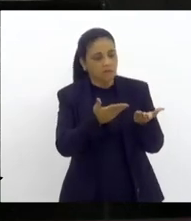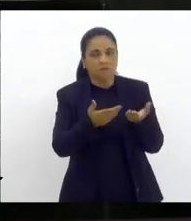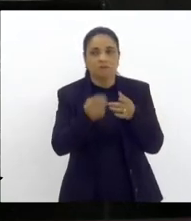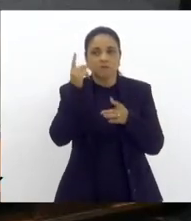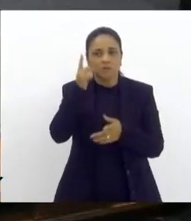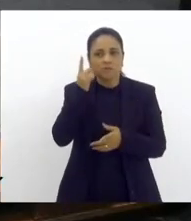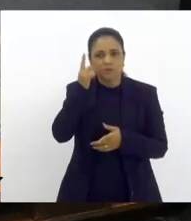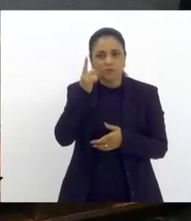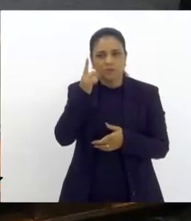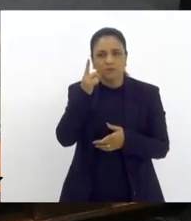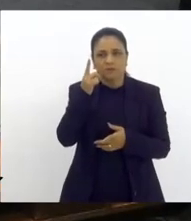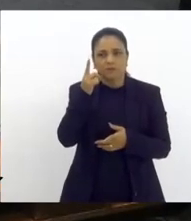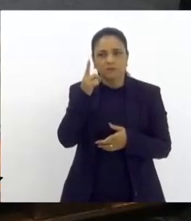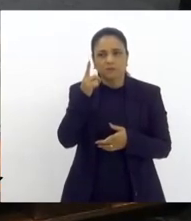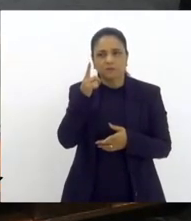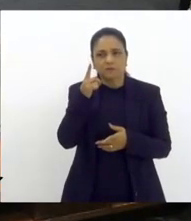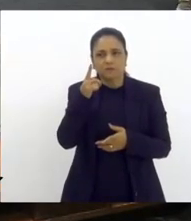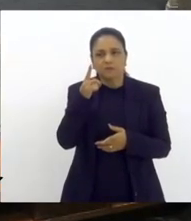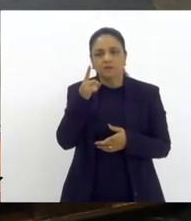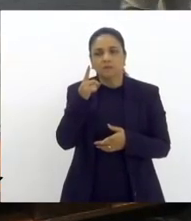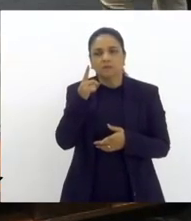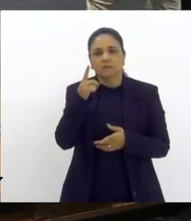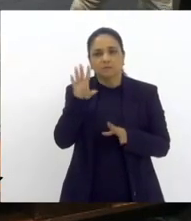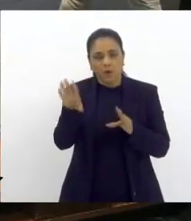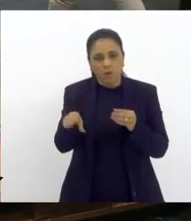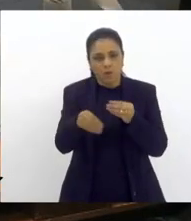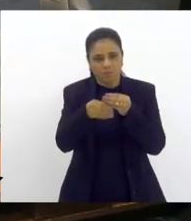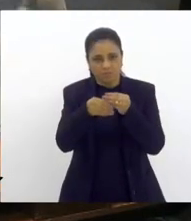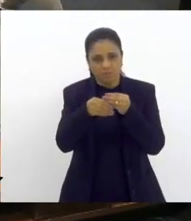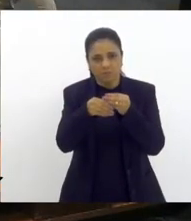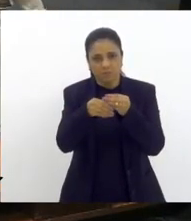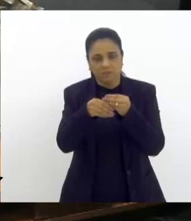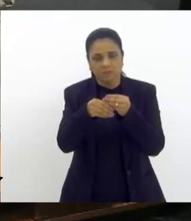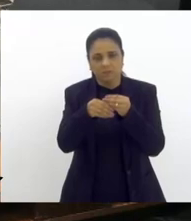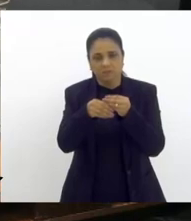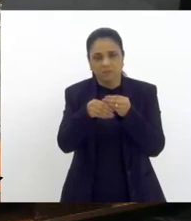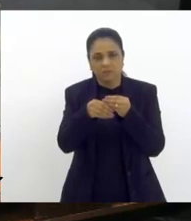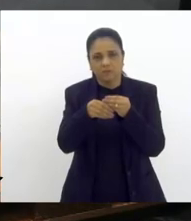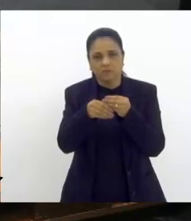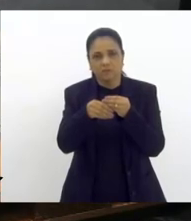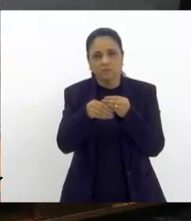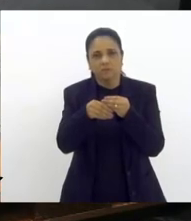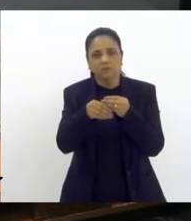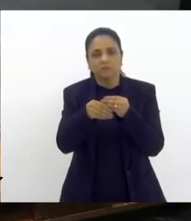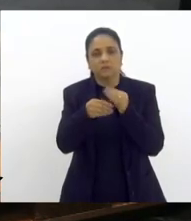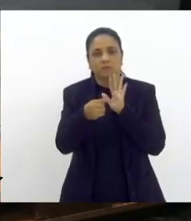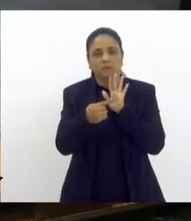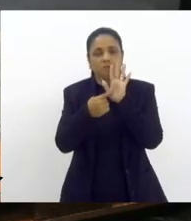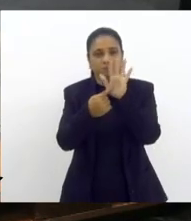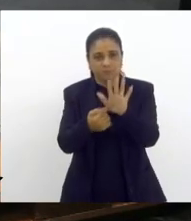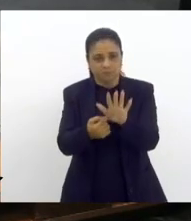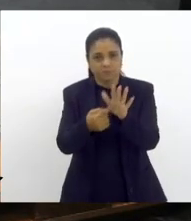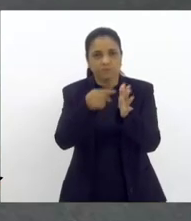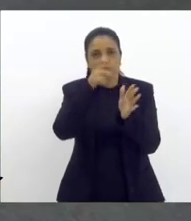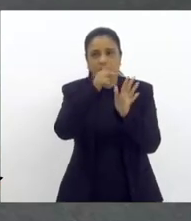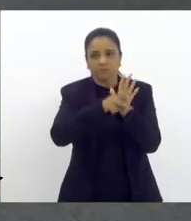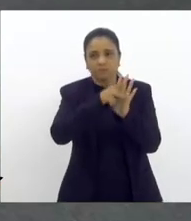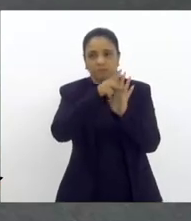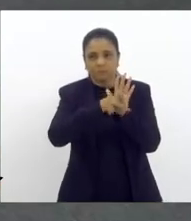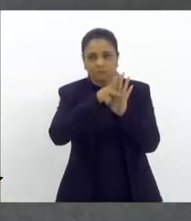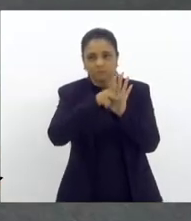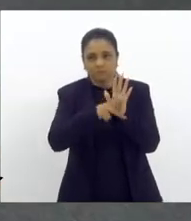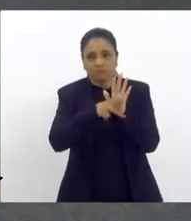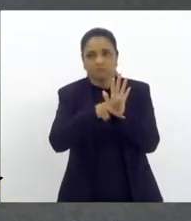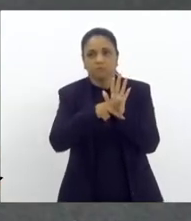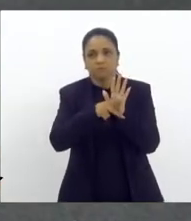só para agradecer vossa excelência por ter apresentado esse projeto né que era